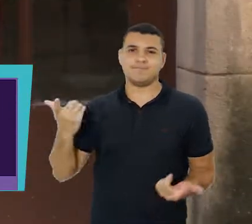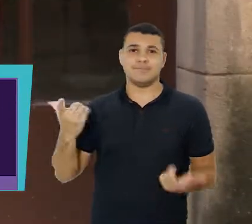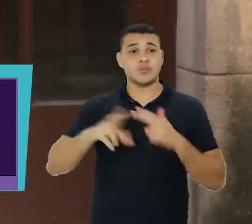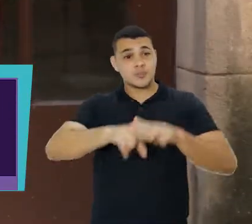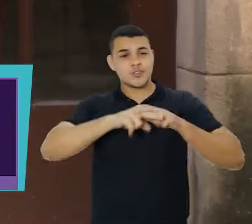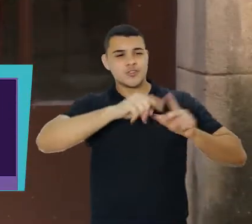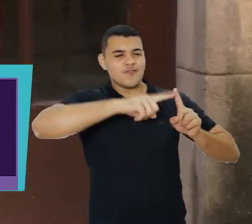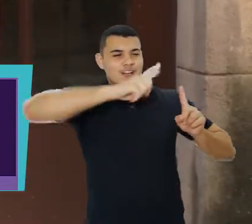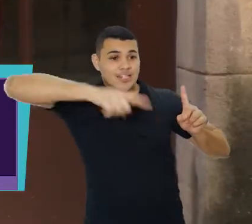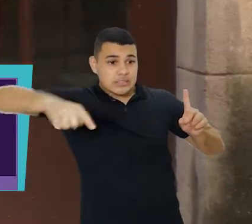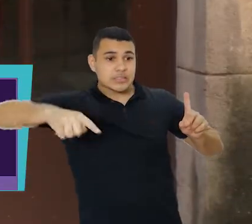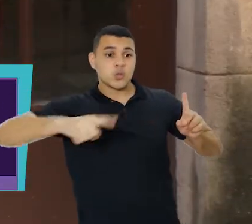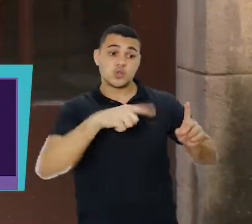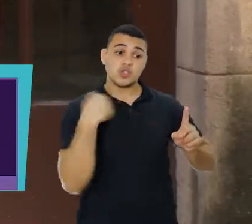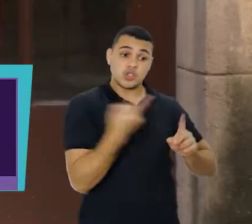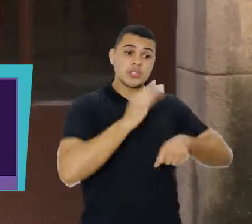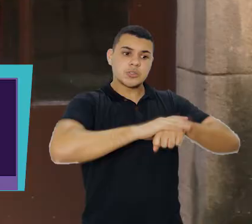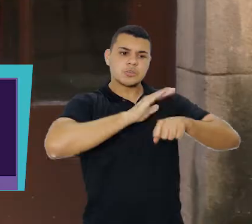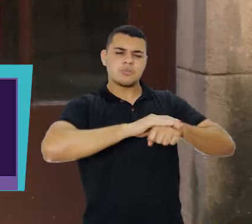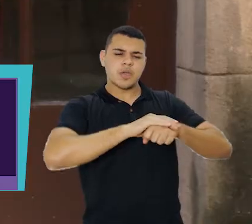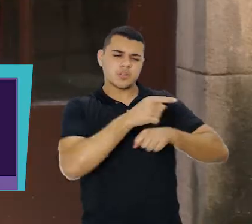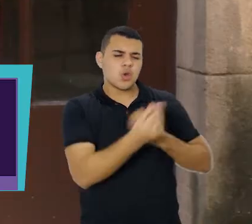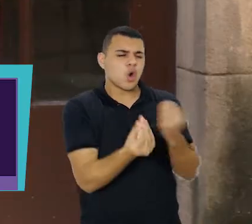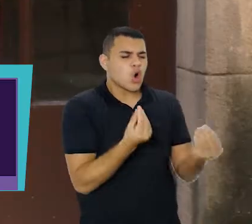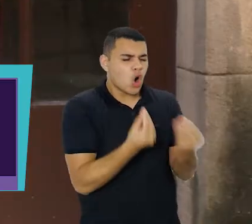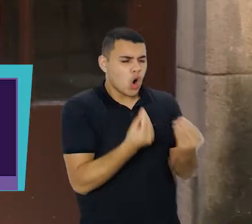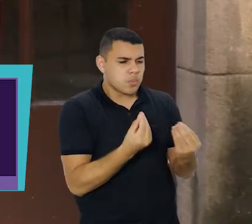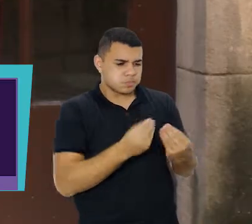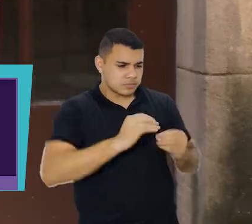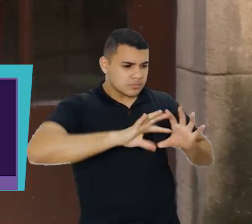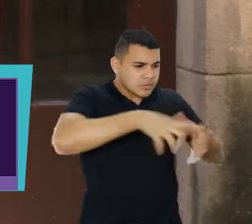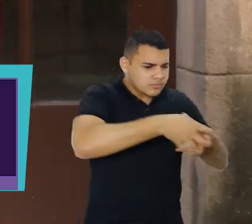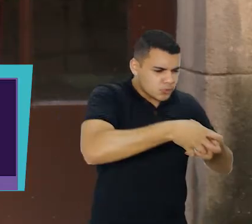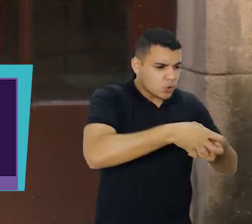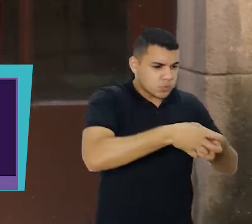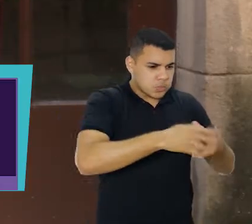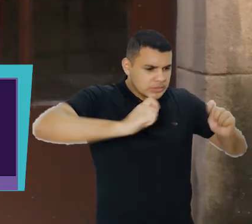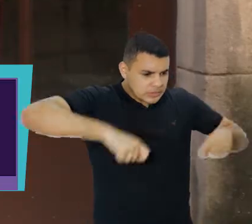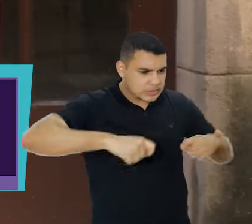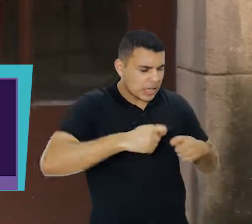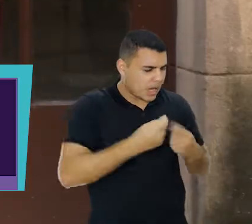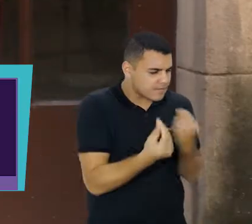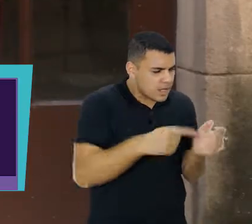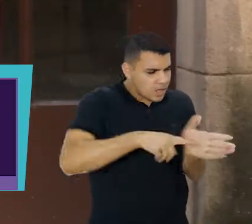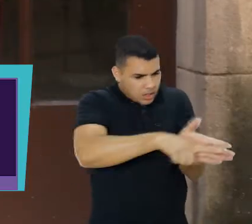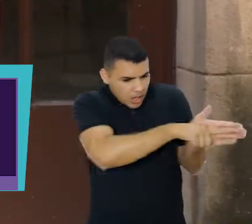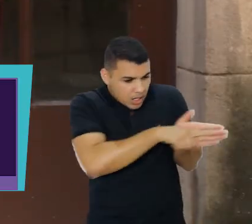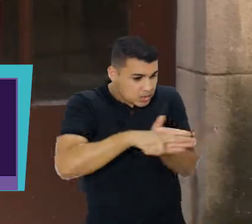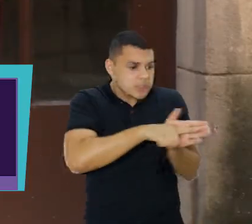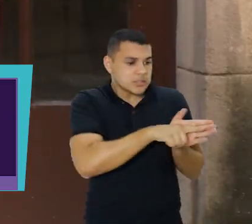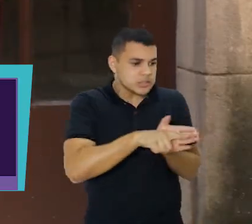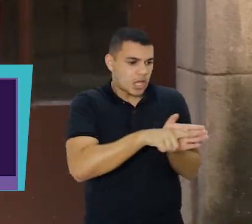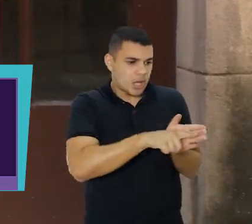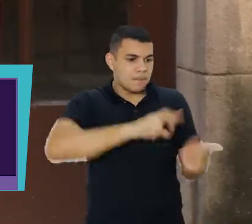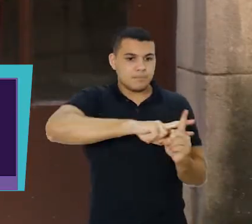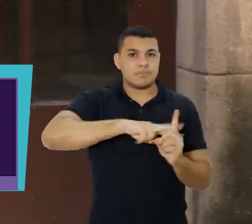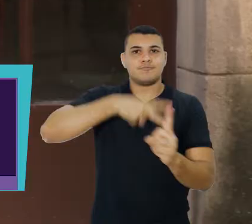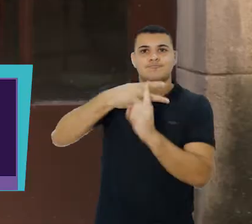Então, frequentemente, nós multiplicamos esse valor por uma potência de 10, para tornar a interpretação